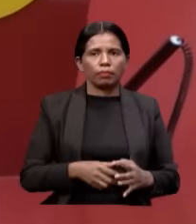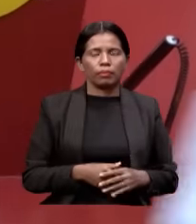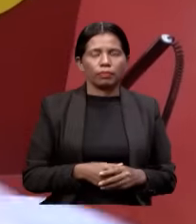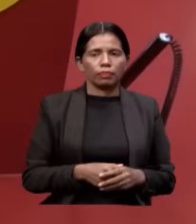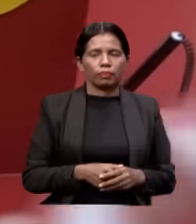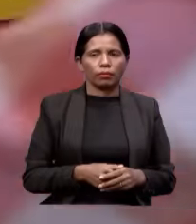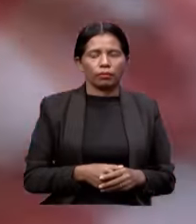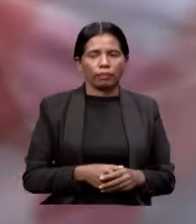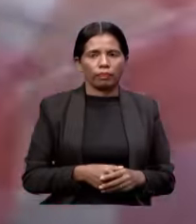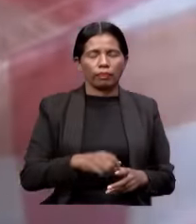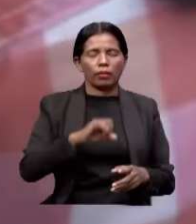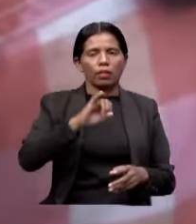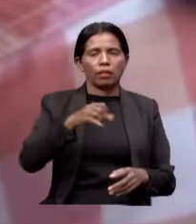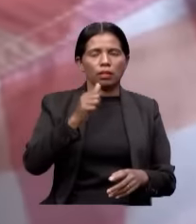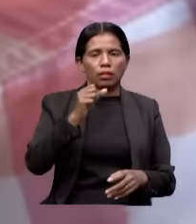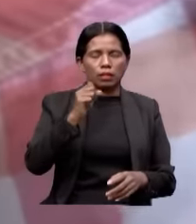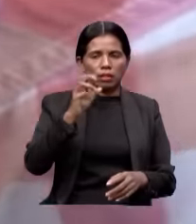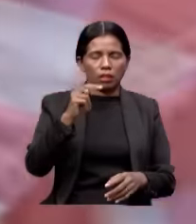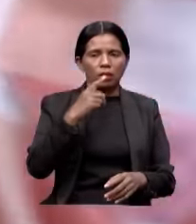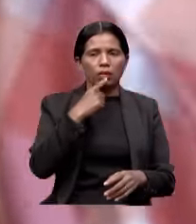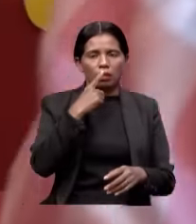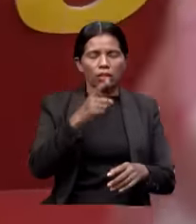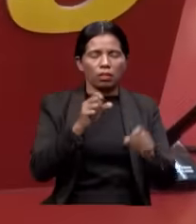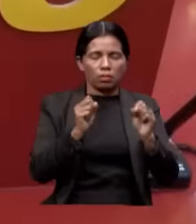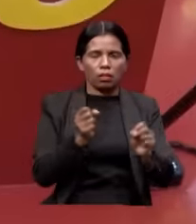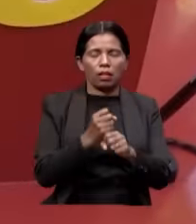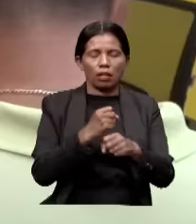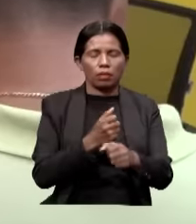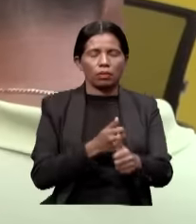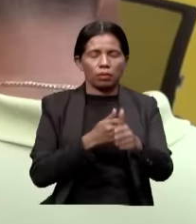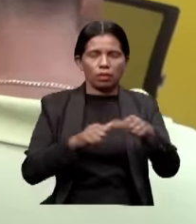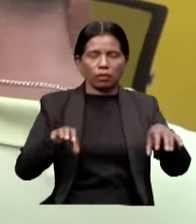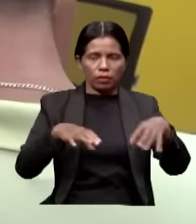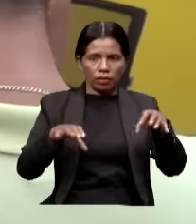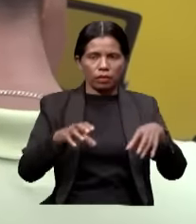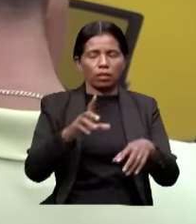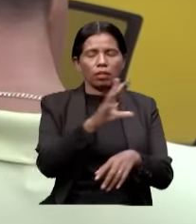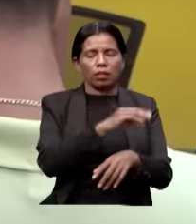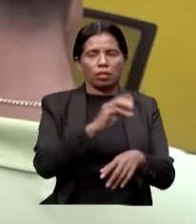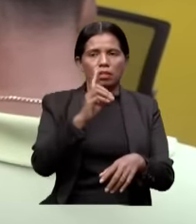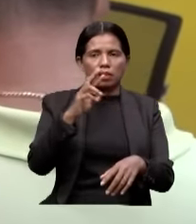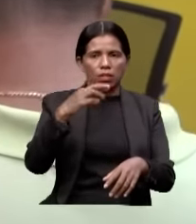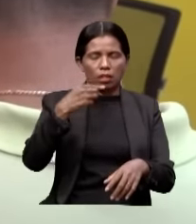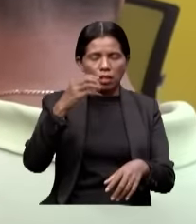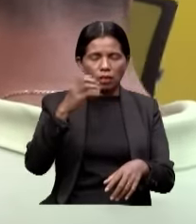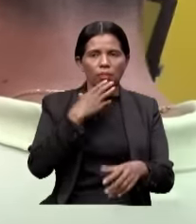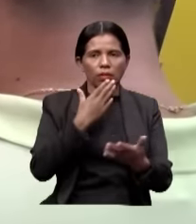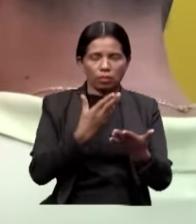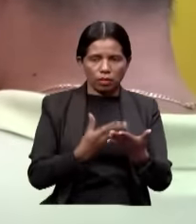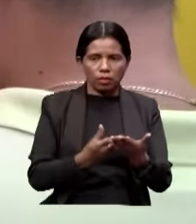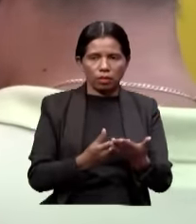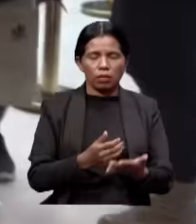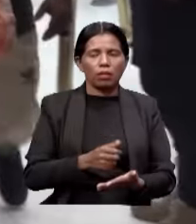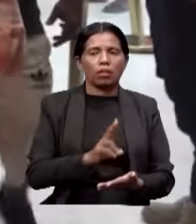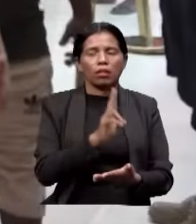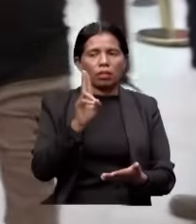Jacinto Alves Brito, Susu, Inspeção Zogo Xoto, Atubele Halotuir Sistema Lotaria Grand Dragon Nian, Nebe Moderno Tebes, onde utiliza